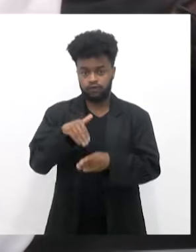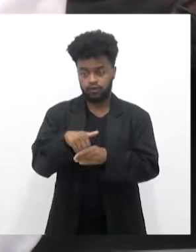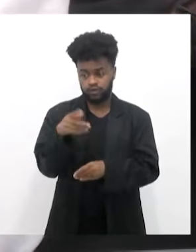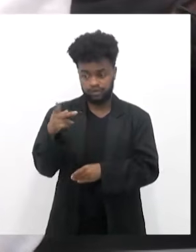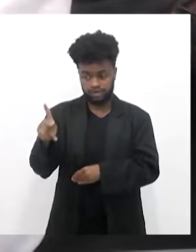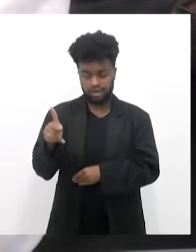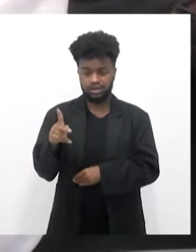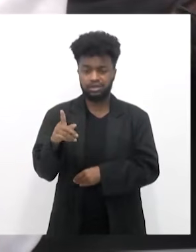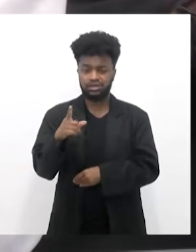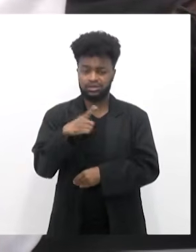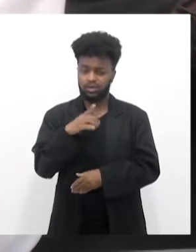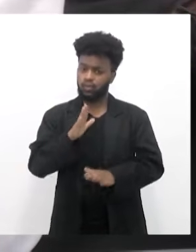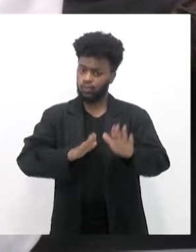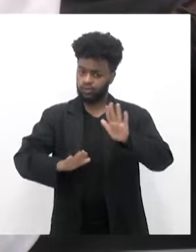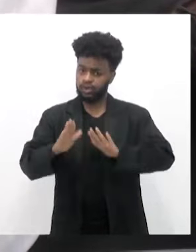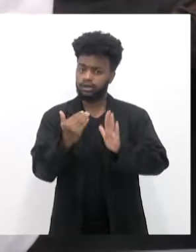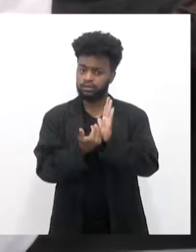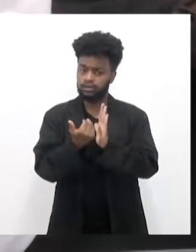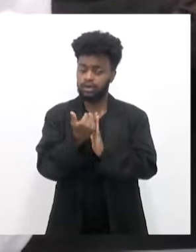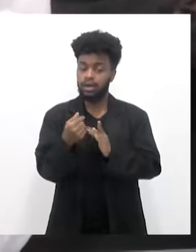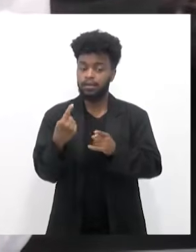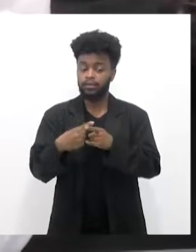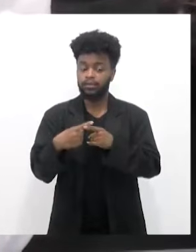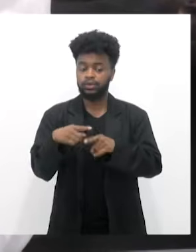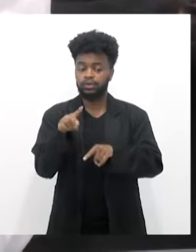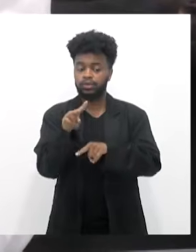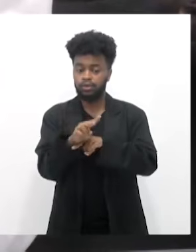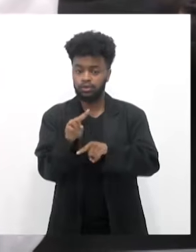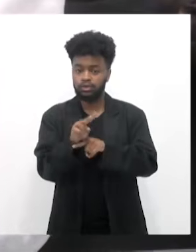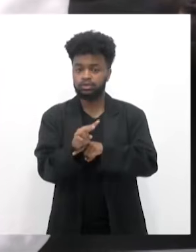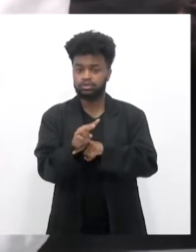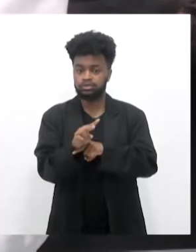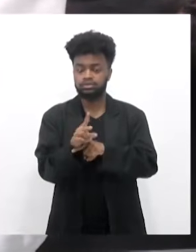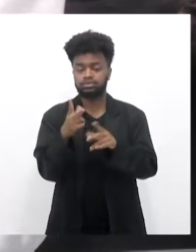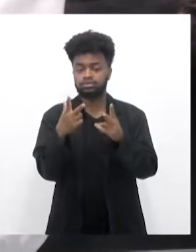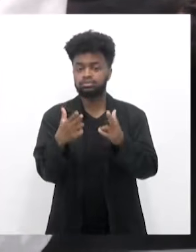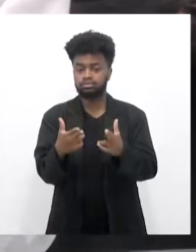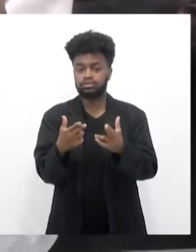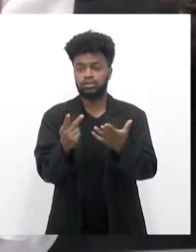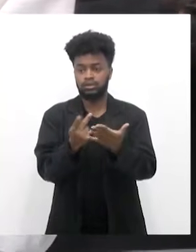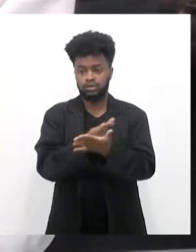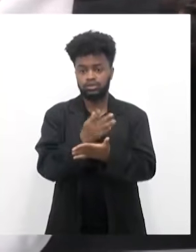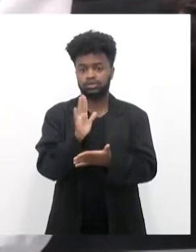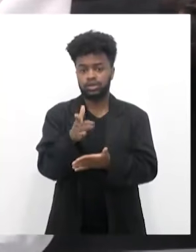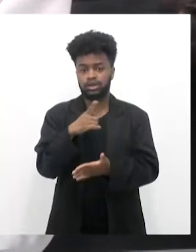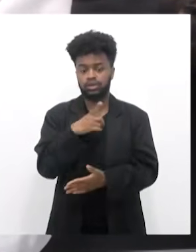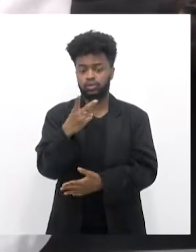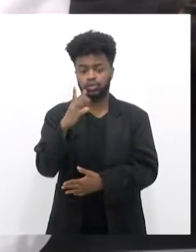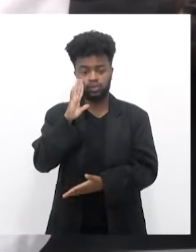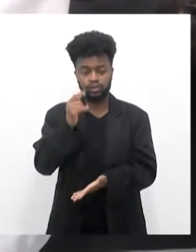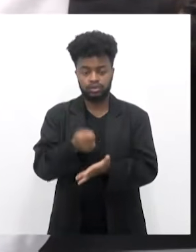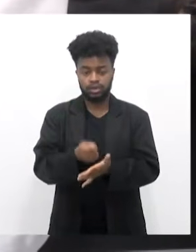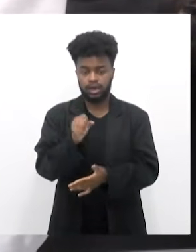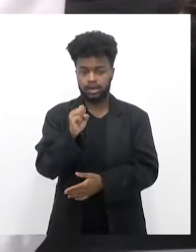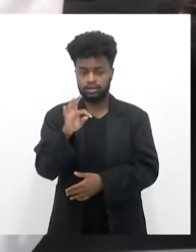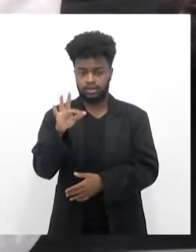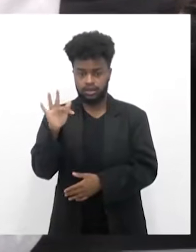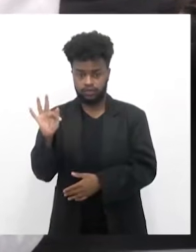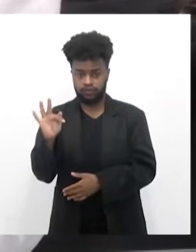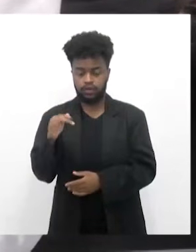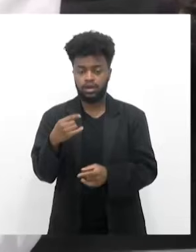mais cauteloso, porque ele protege, como houve 2 decisões do Supremo